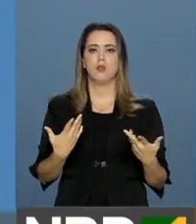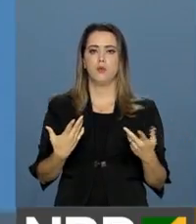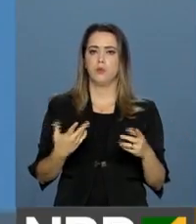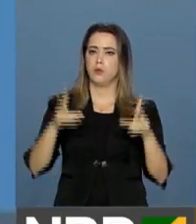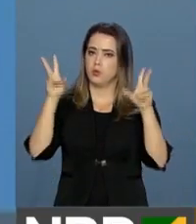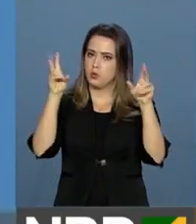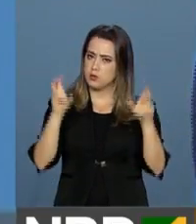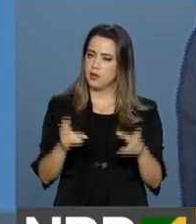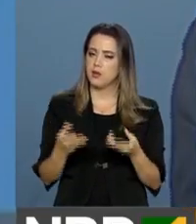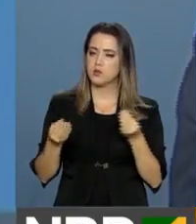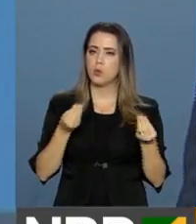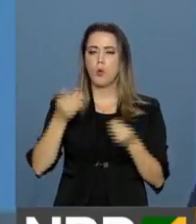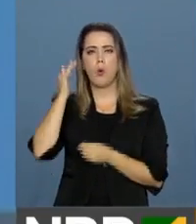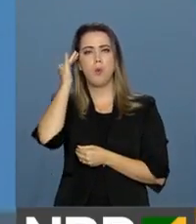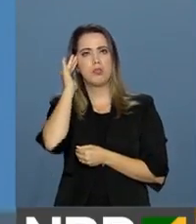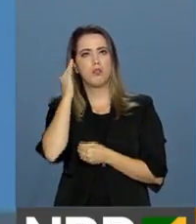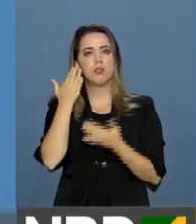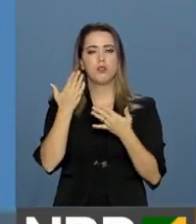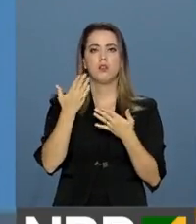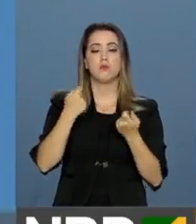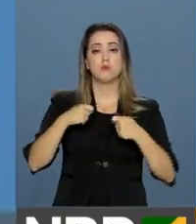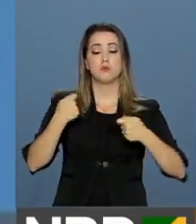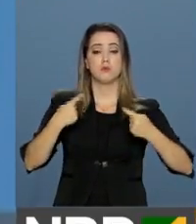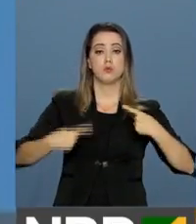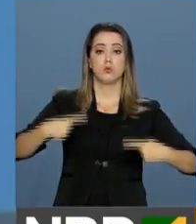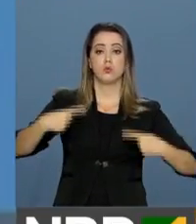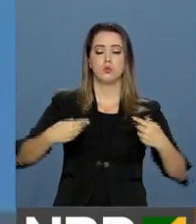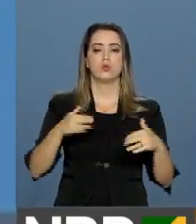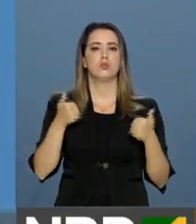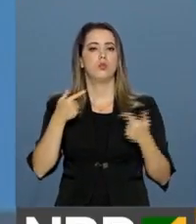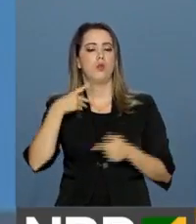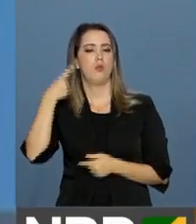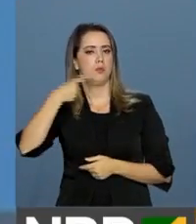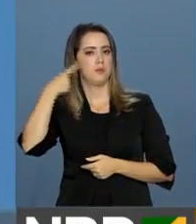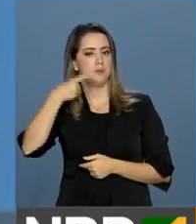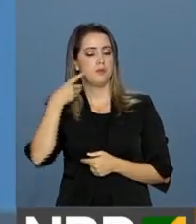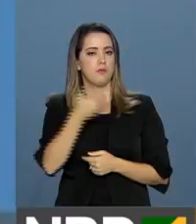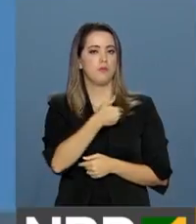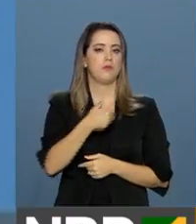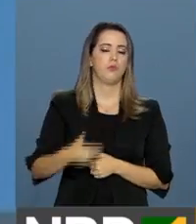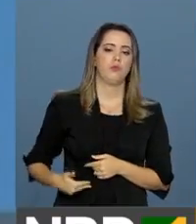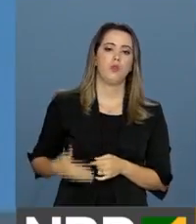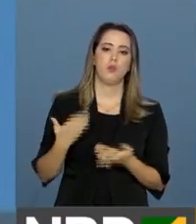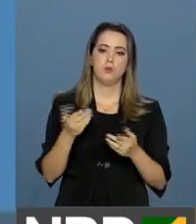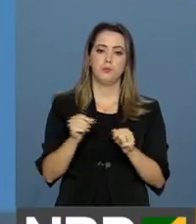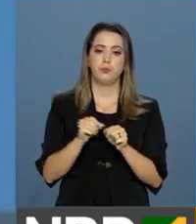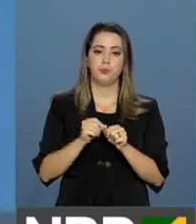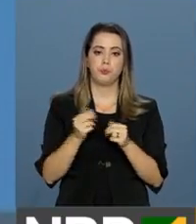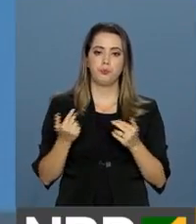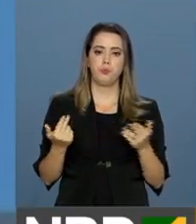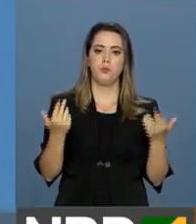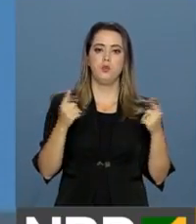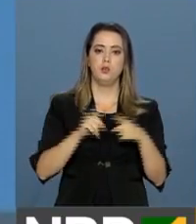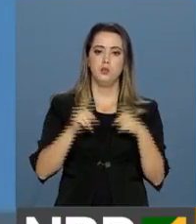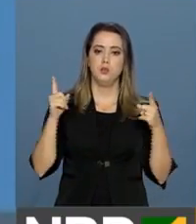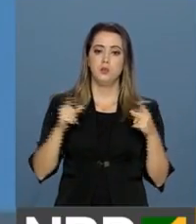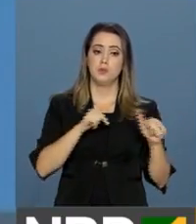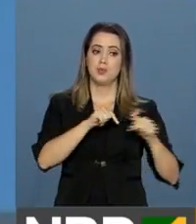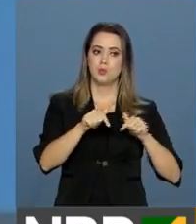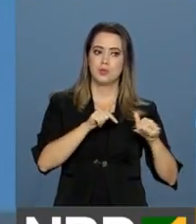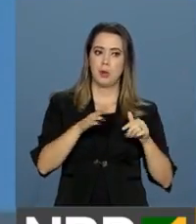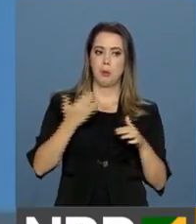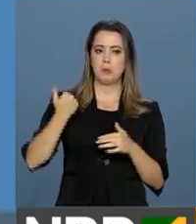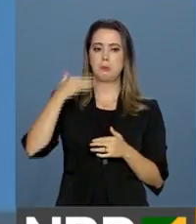não é o advogado público e fazer exatamente isso o advogado faz só tem uma missão muito